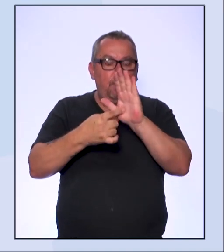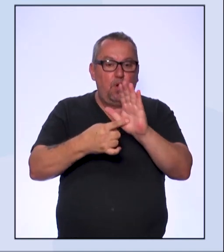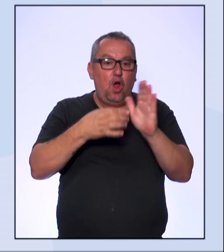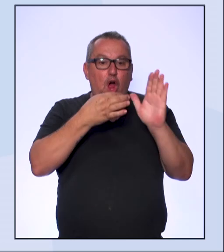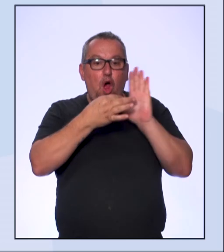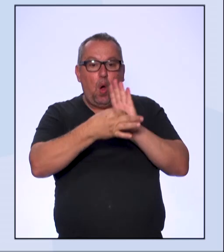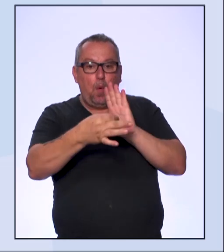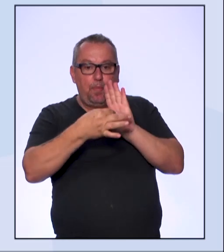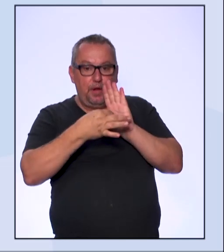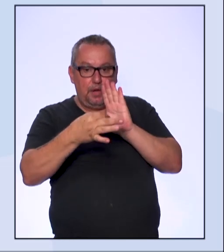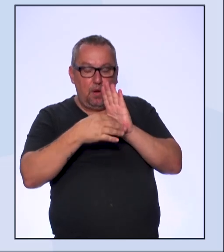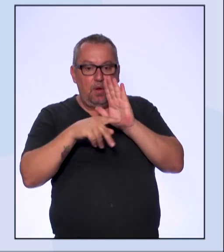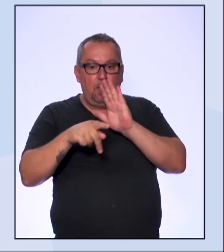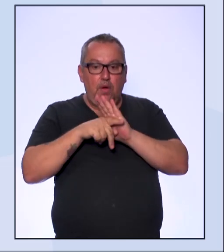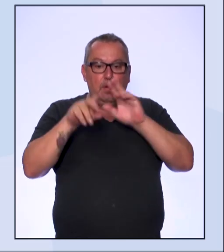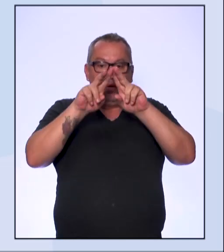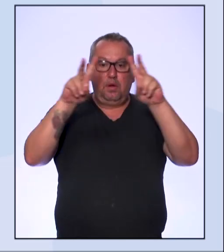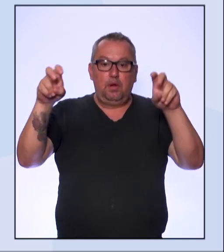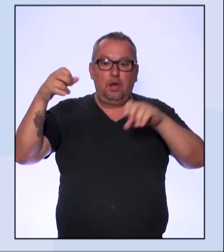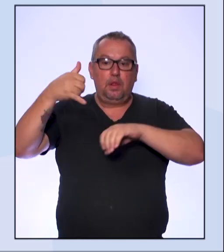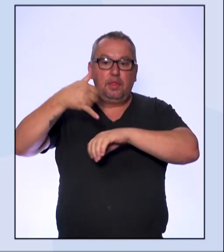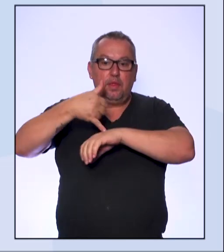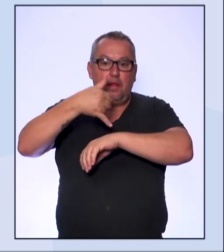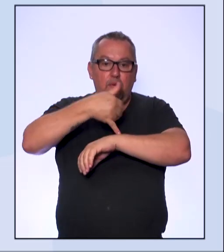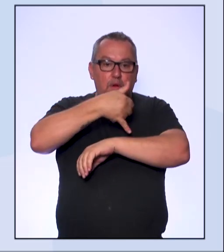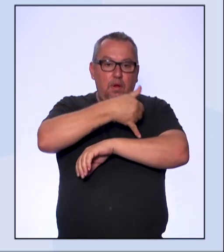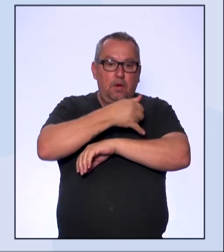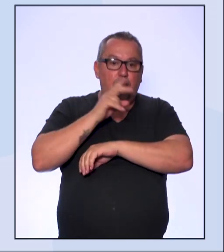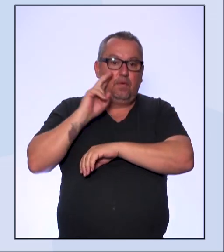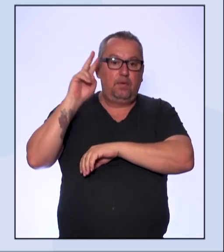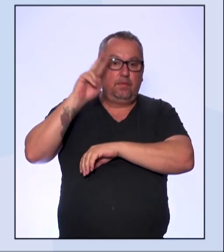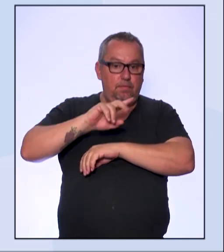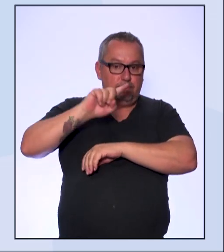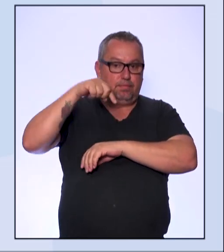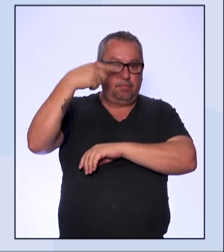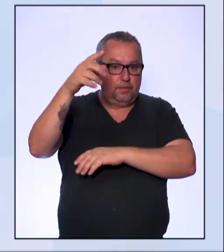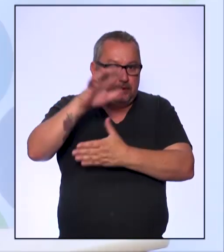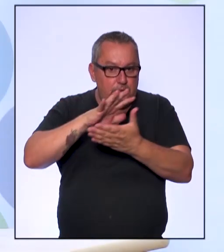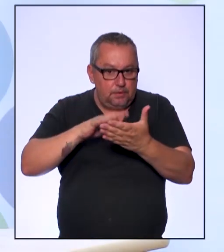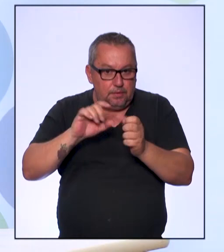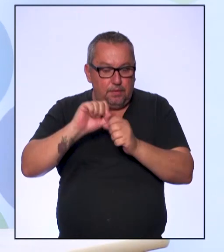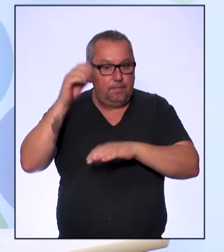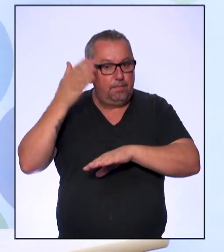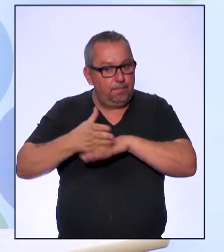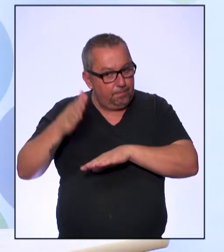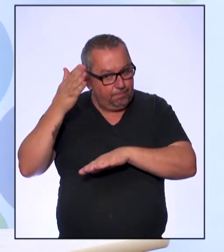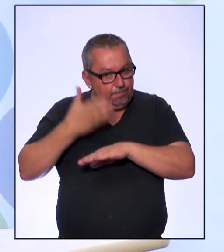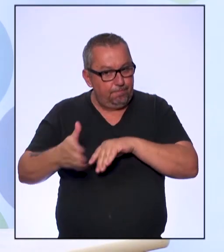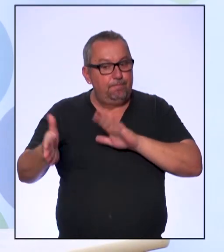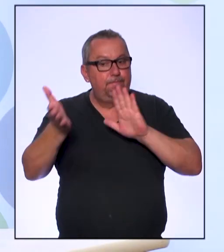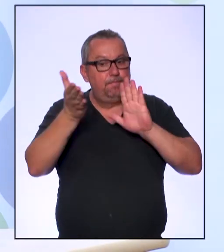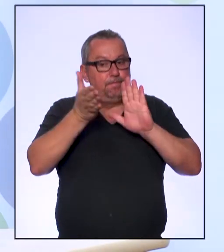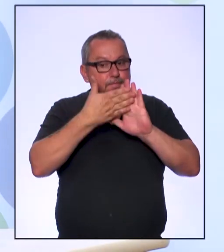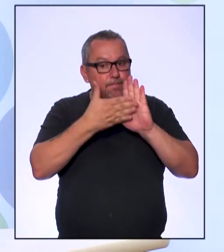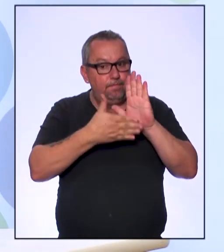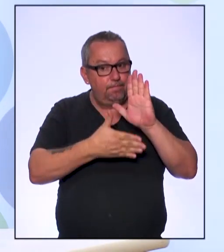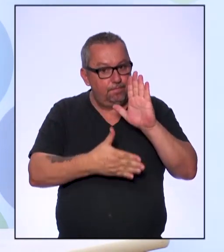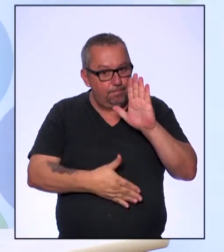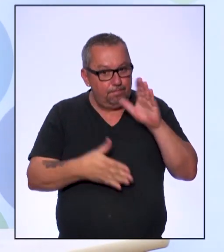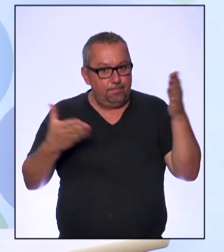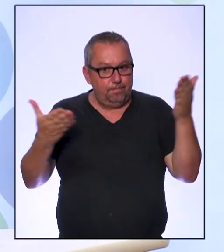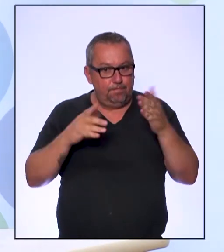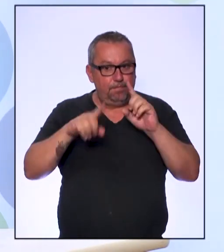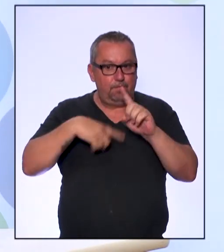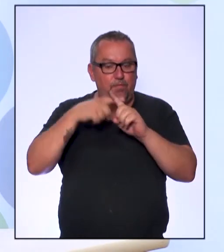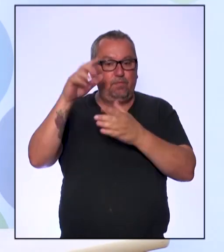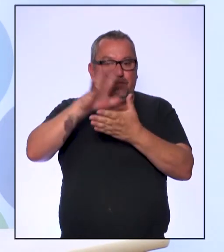variados acerca do tema tatuagem. Vamos ler os próximos textos para realizarmos as atividades propostas. Então, agora nós vamos colocar mais